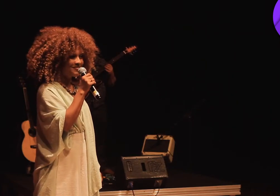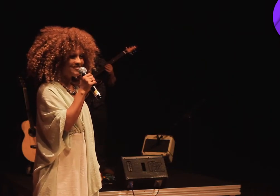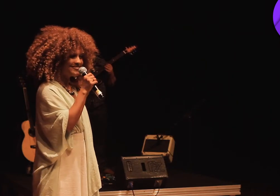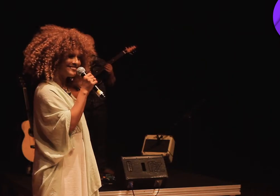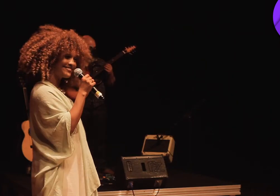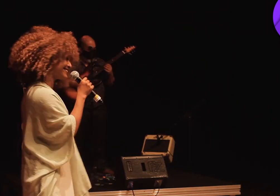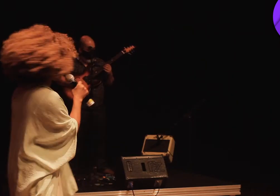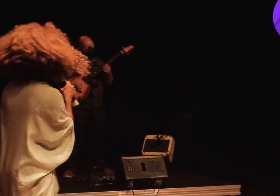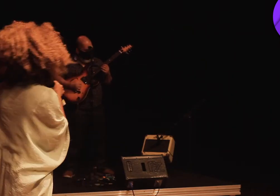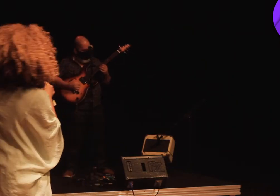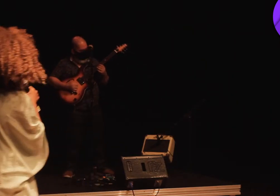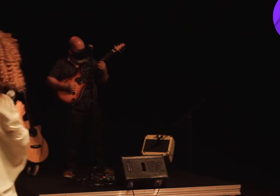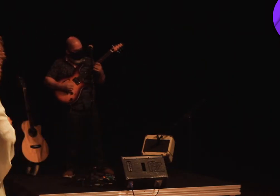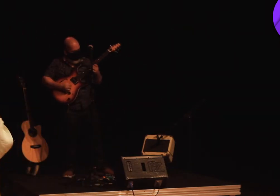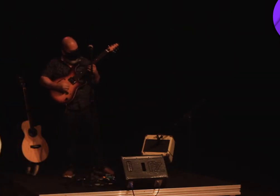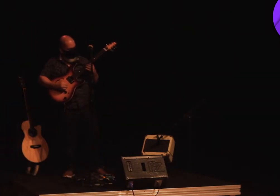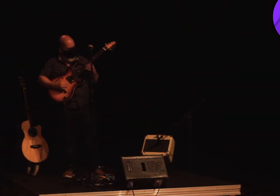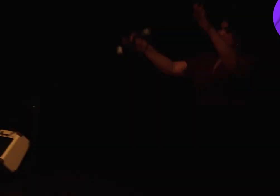Mello.